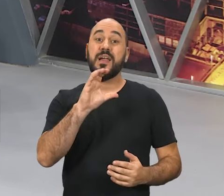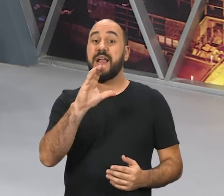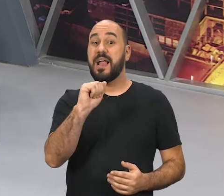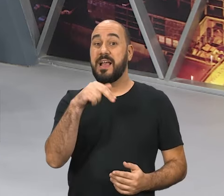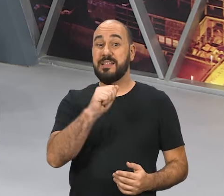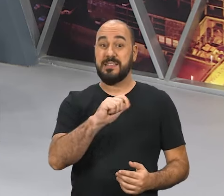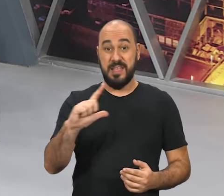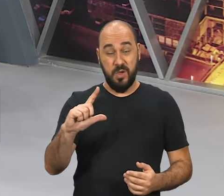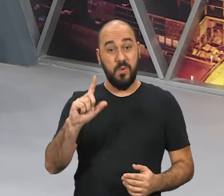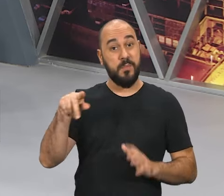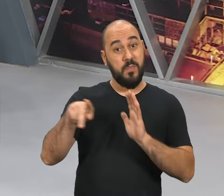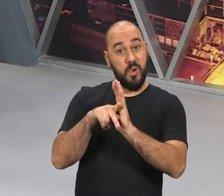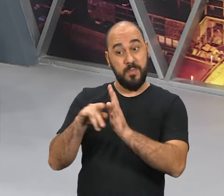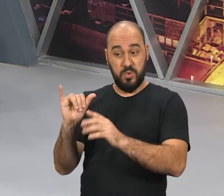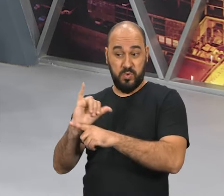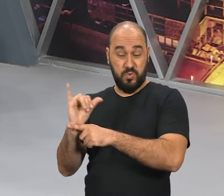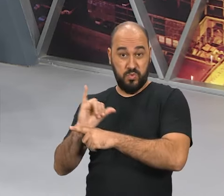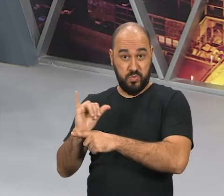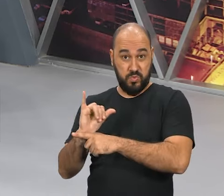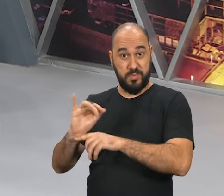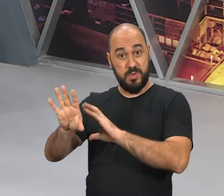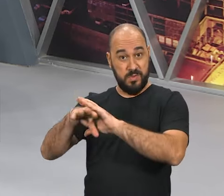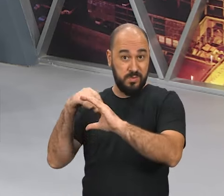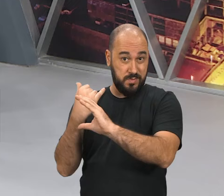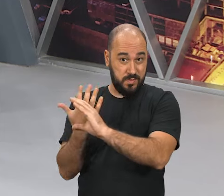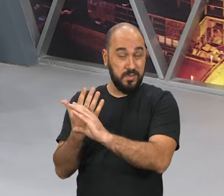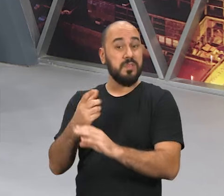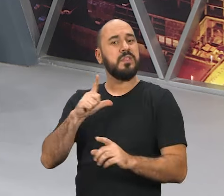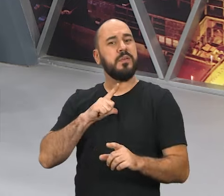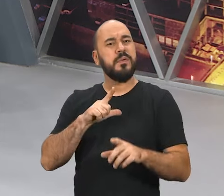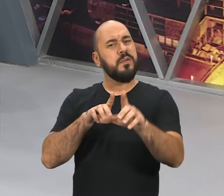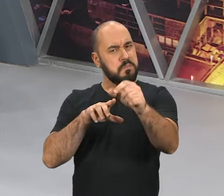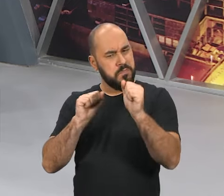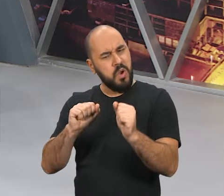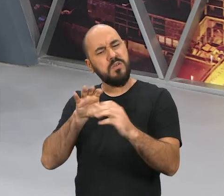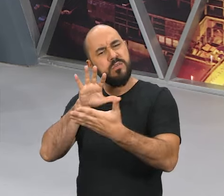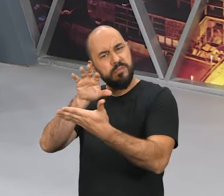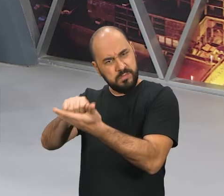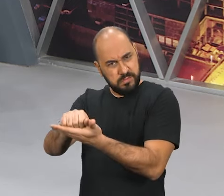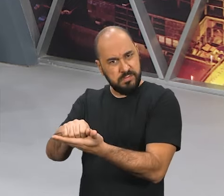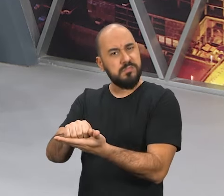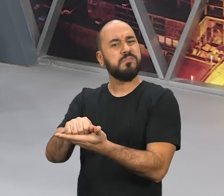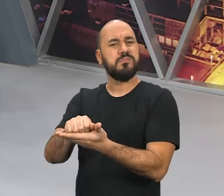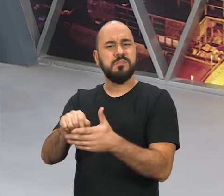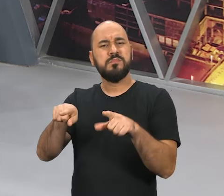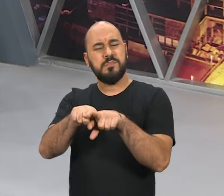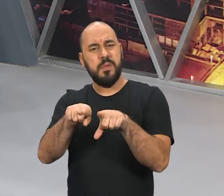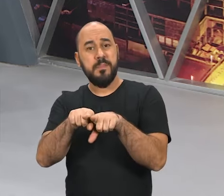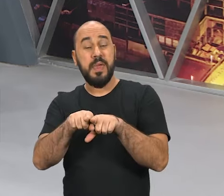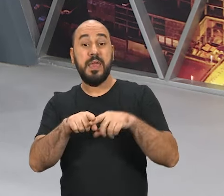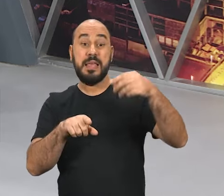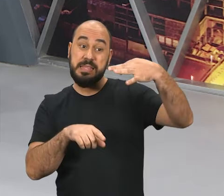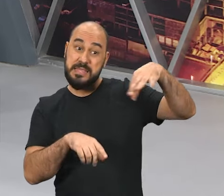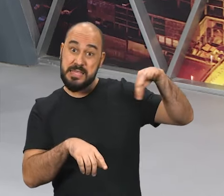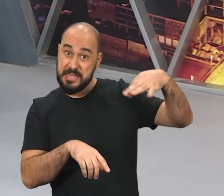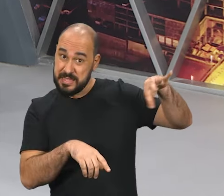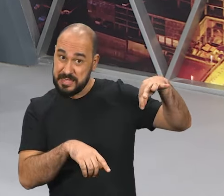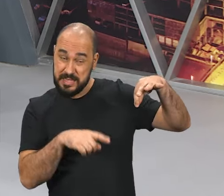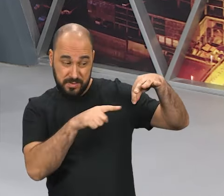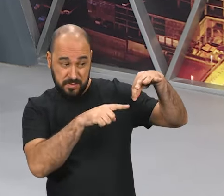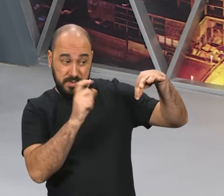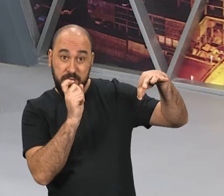canal, o canal do Arena no YouTube. E eu quero convidar você a se inscrever no nosso canal e também a ativar